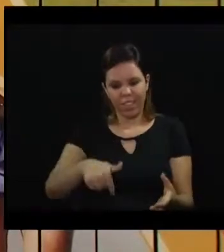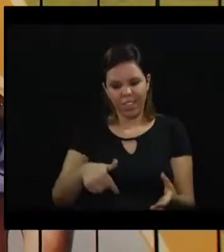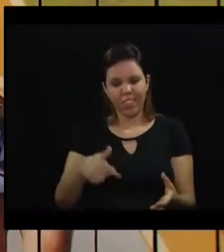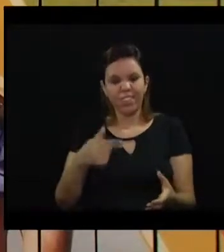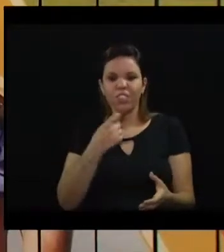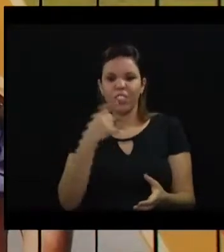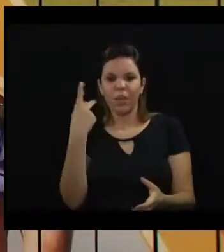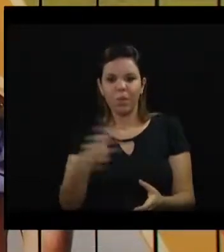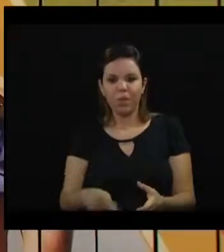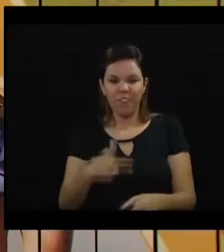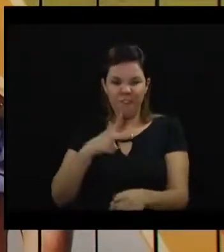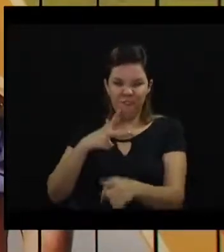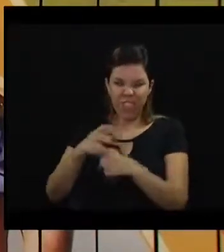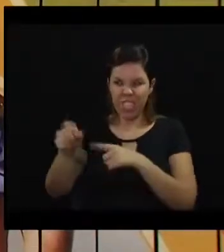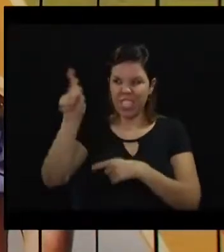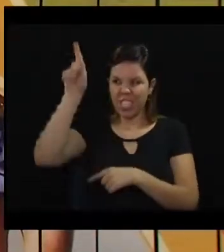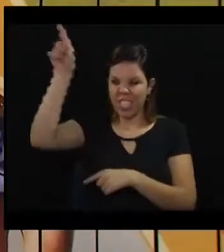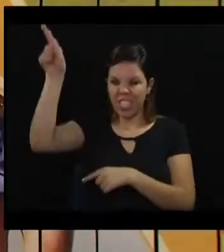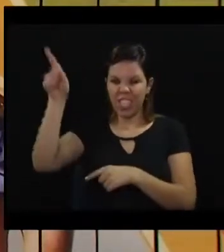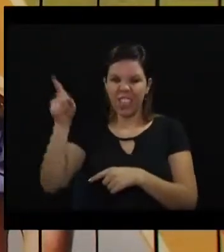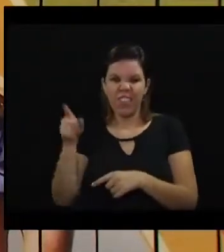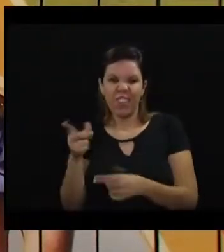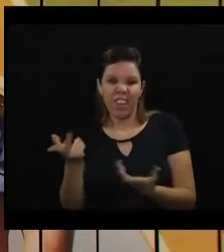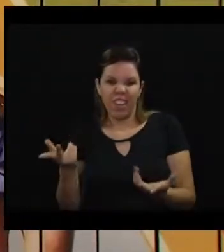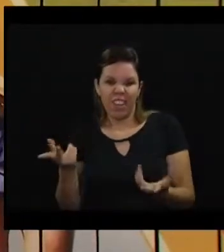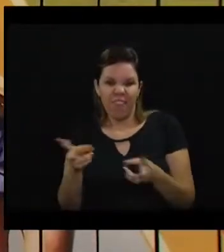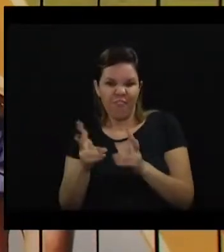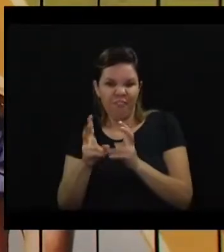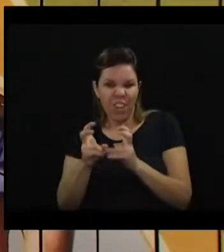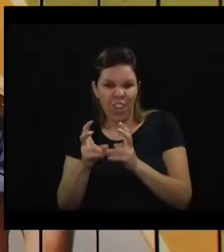da casa, no sufoco, na prorrogação,